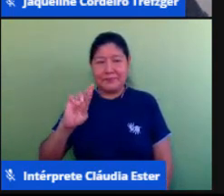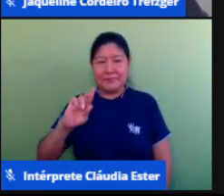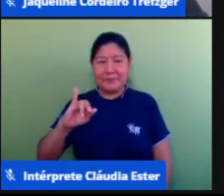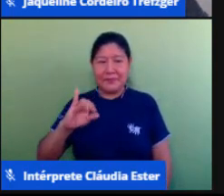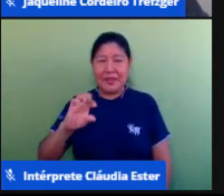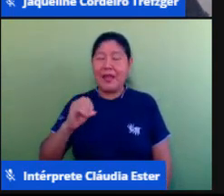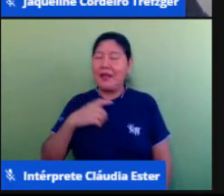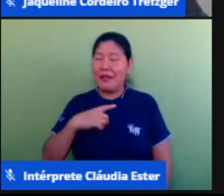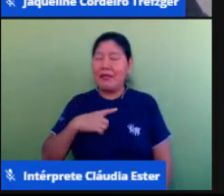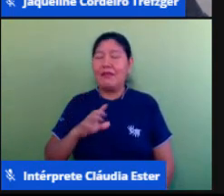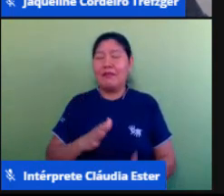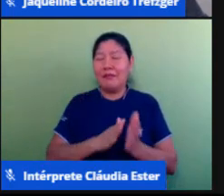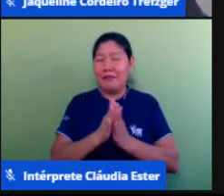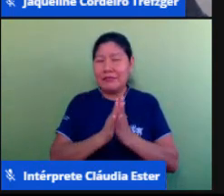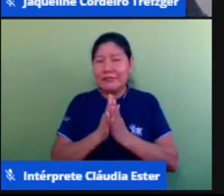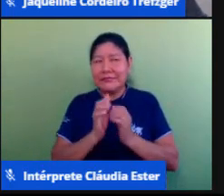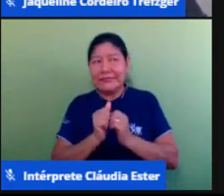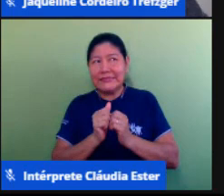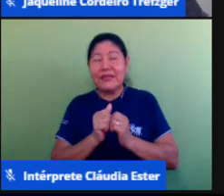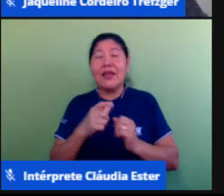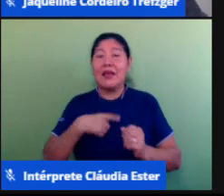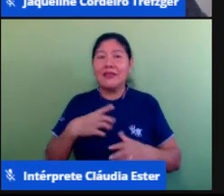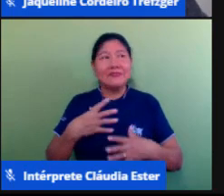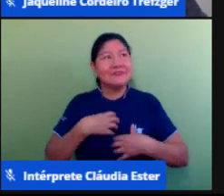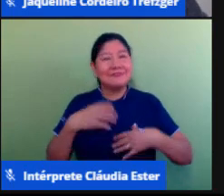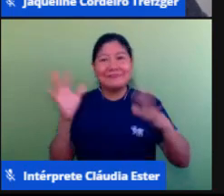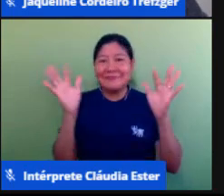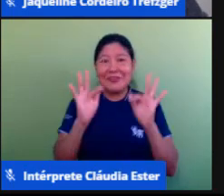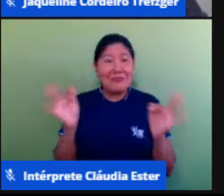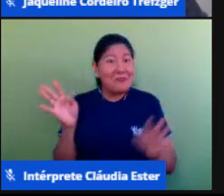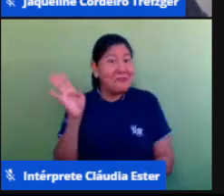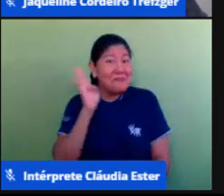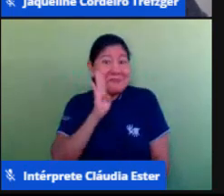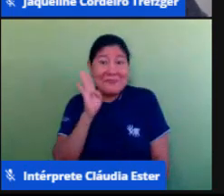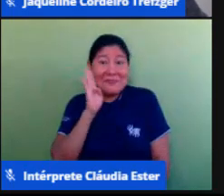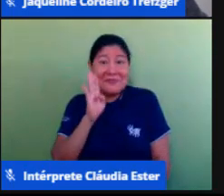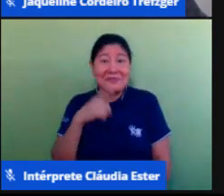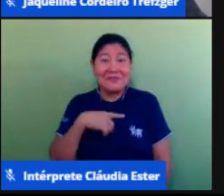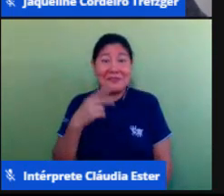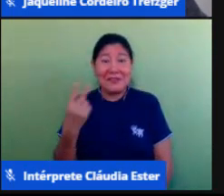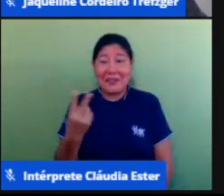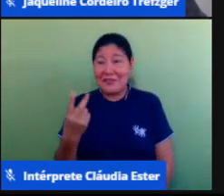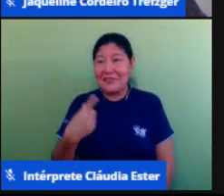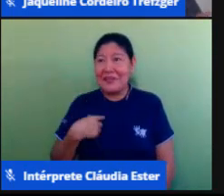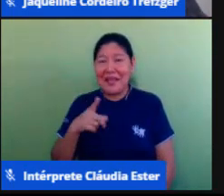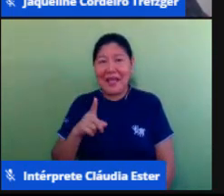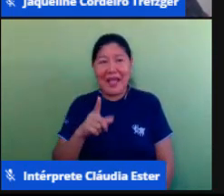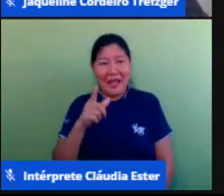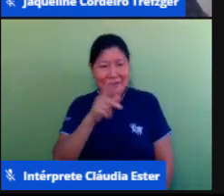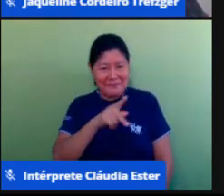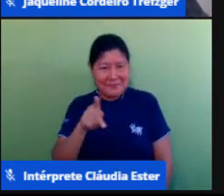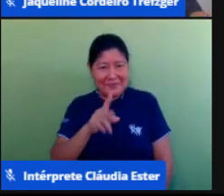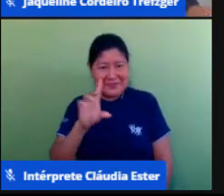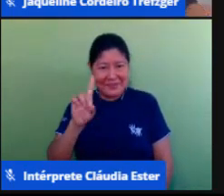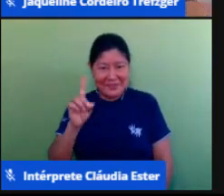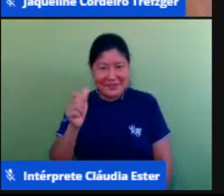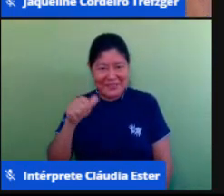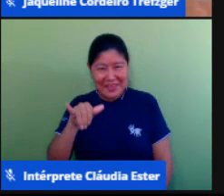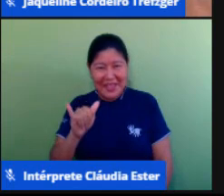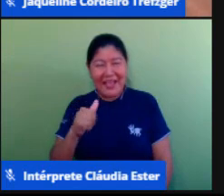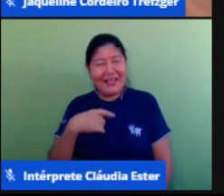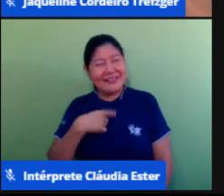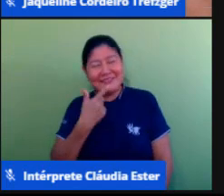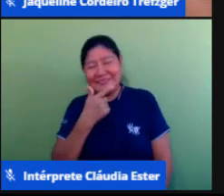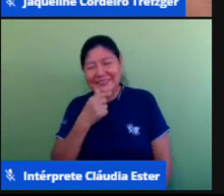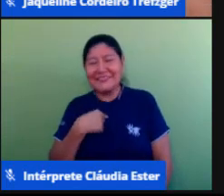mistérios. Aí eu sei que foi assim, muito divertido, viu? A Dai fazendo a sonoplastia, a Dai e o Admilson. Gente, foi